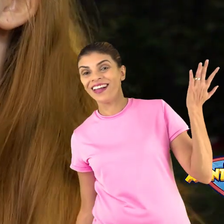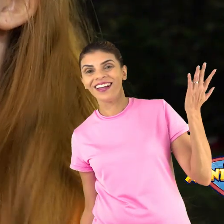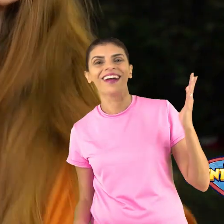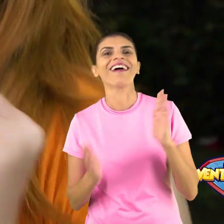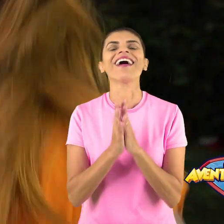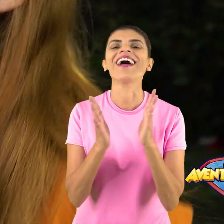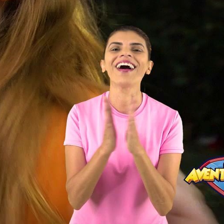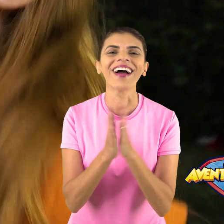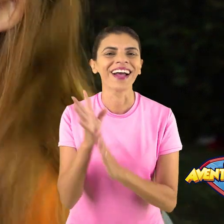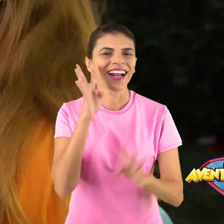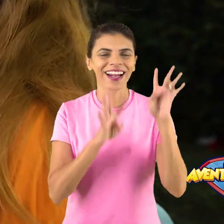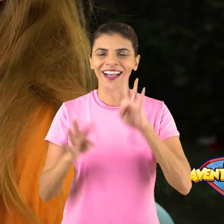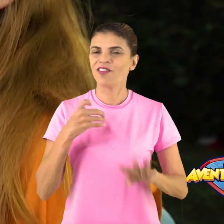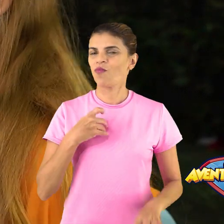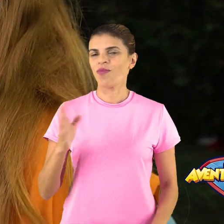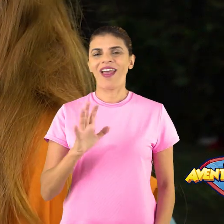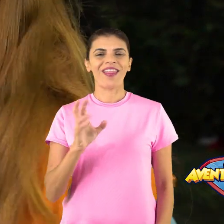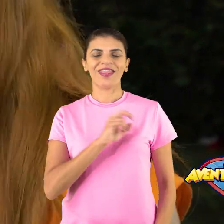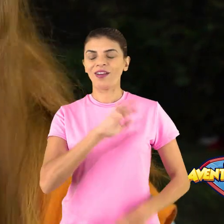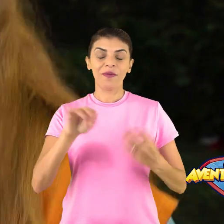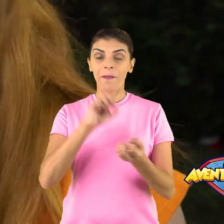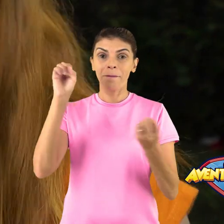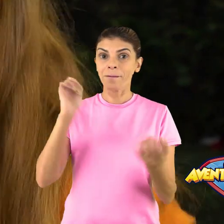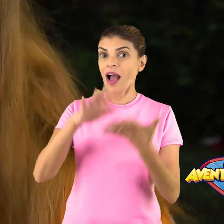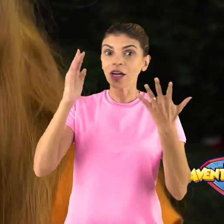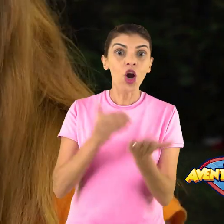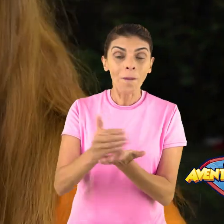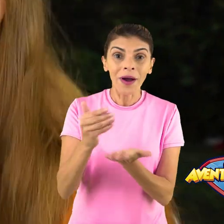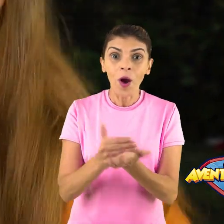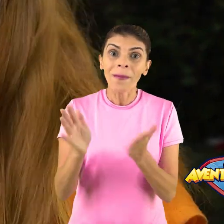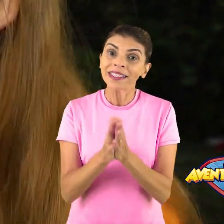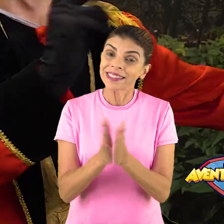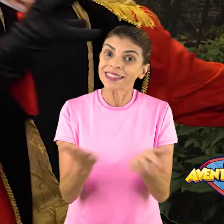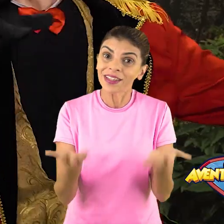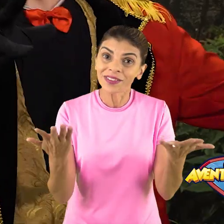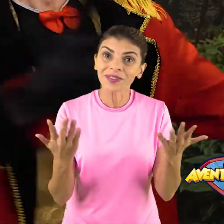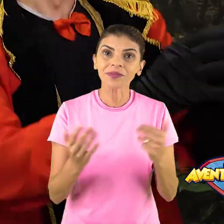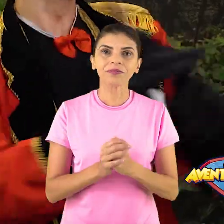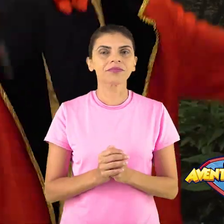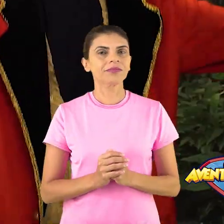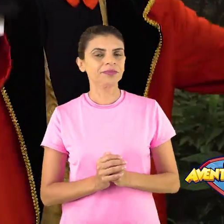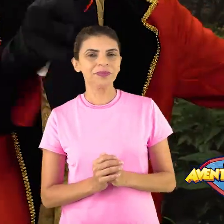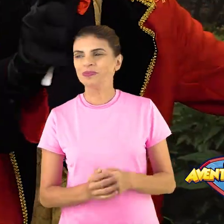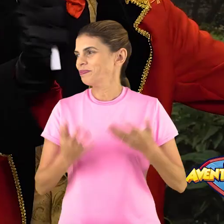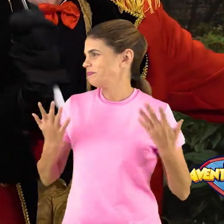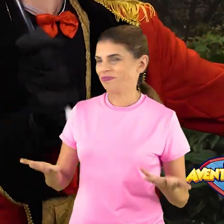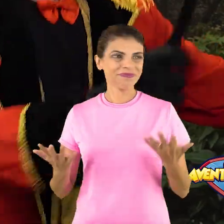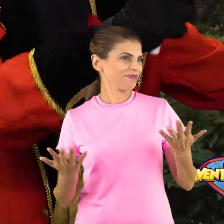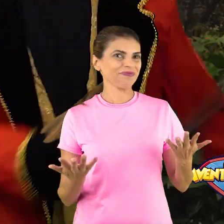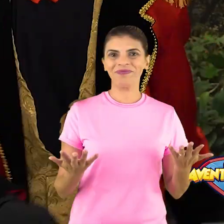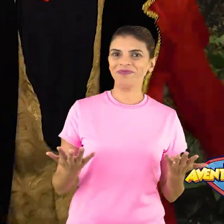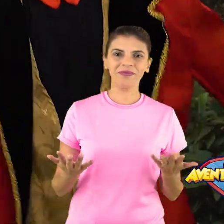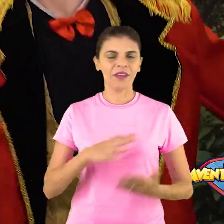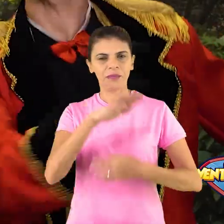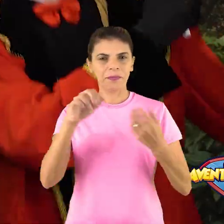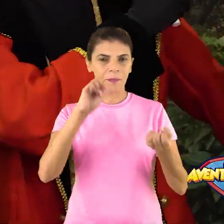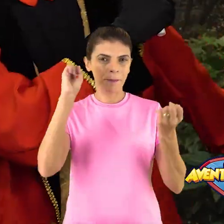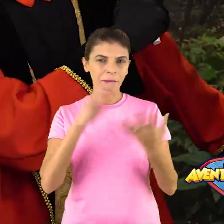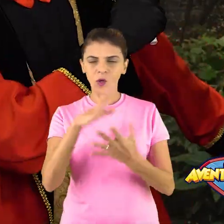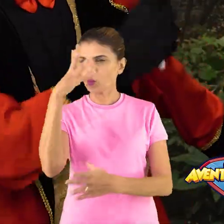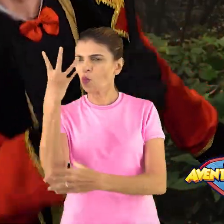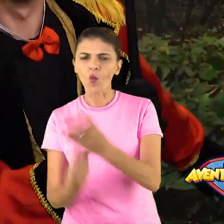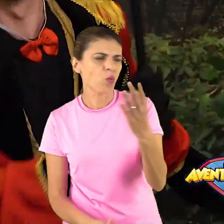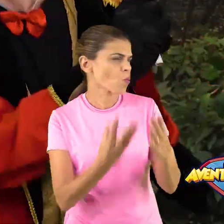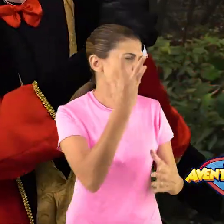Legal, legal, legal! Eu adoro o truque de mágica! Vai, começa, começa! Muito bem, vamos fazer o truque do desaparecimento!